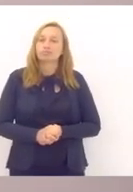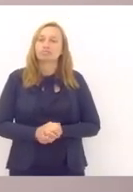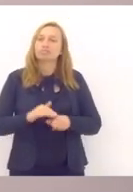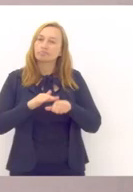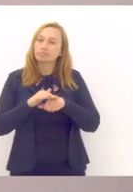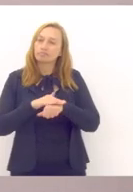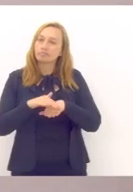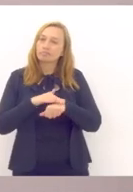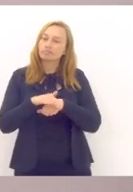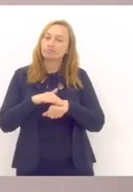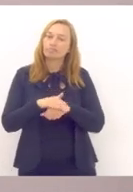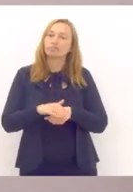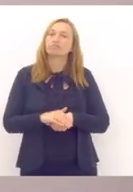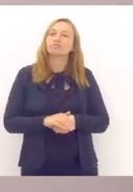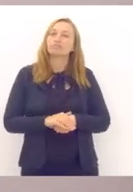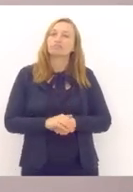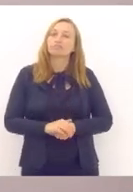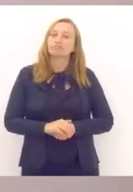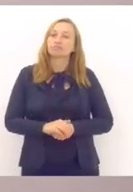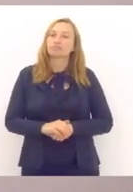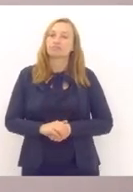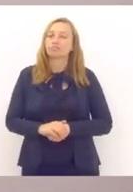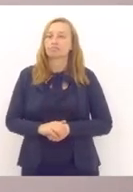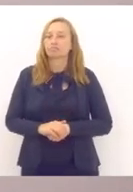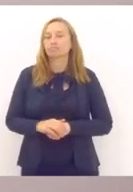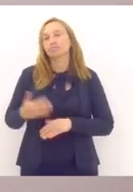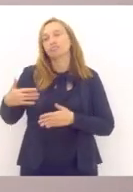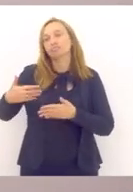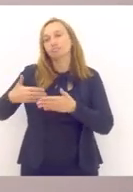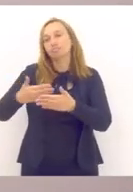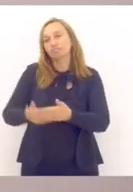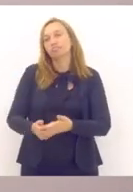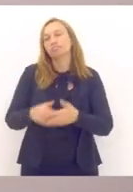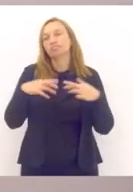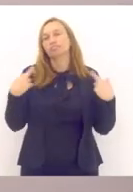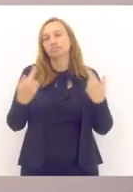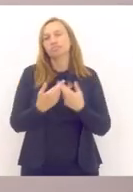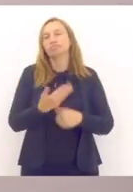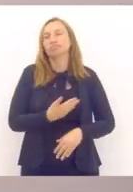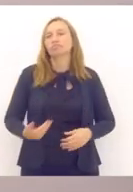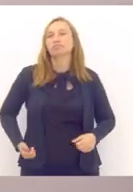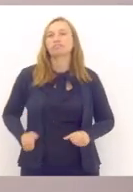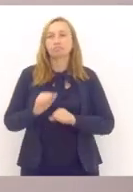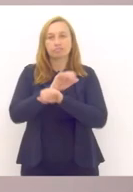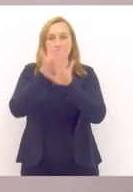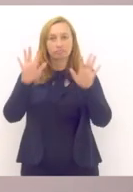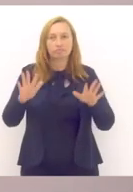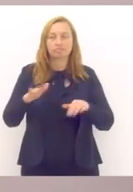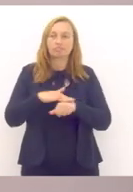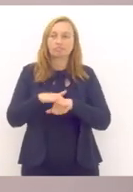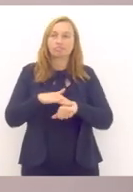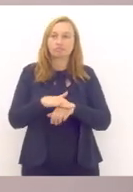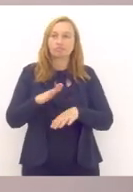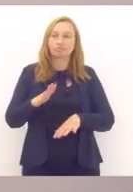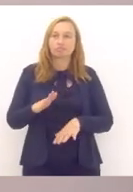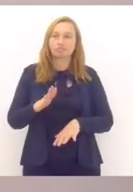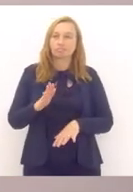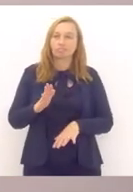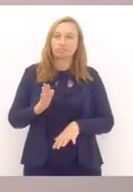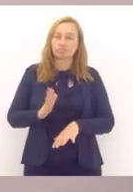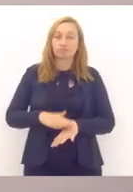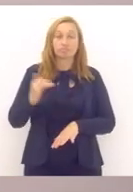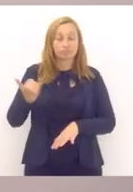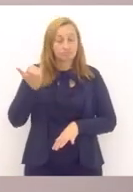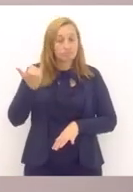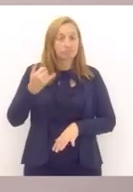conversa que a gente estiver falando e ao longo dessa audiência, para mim ficou muito claro que essa nossa conversa mais frequente faz